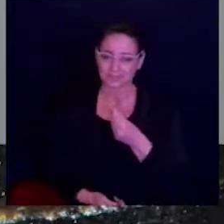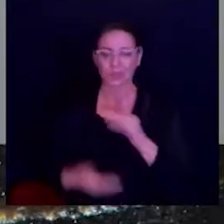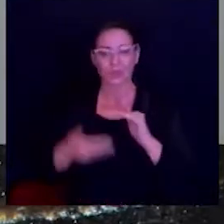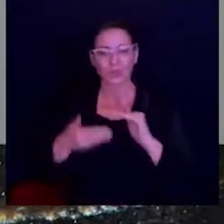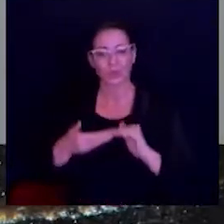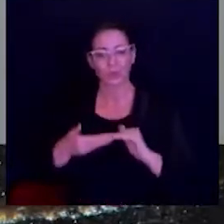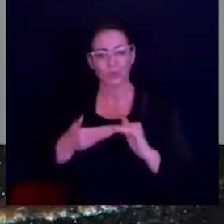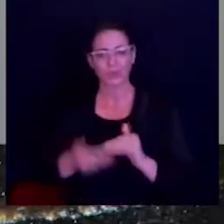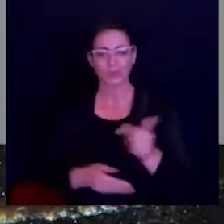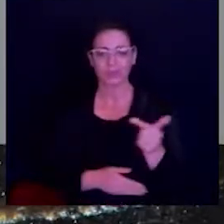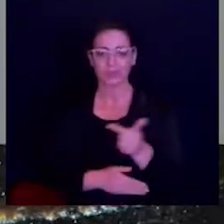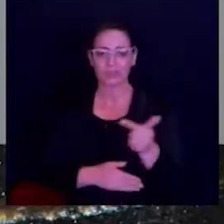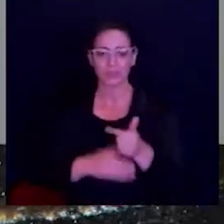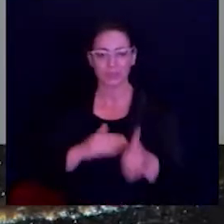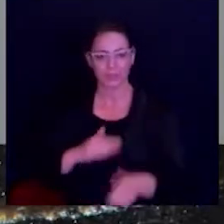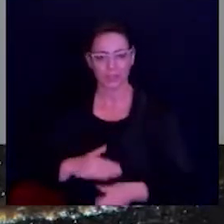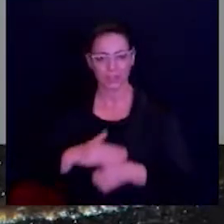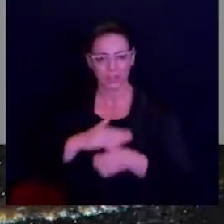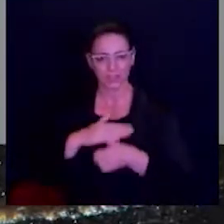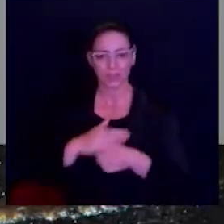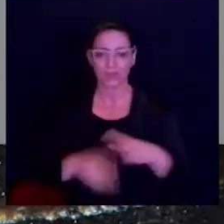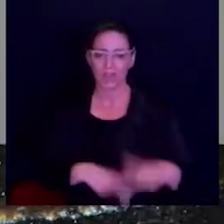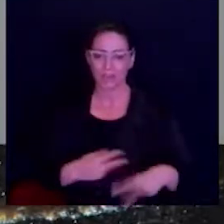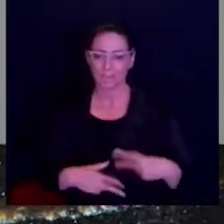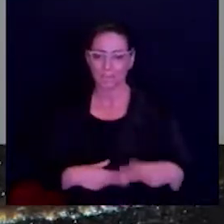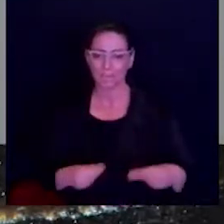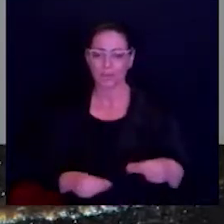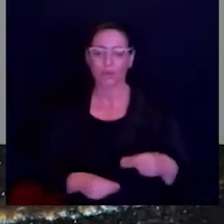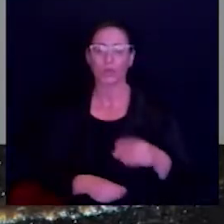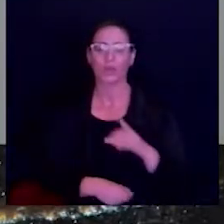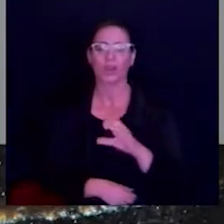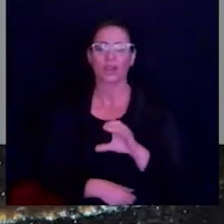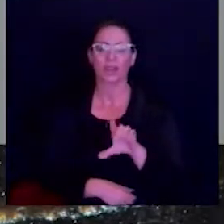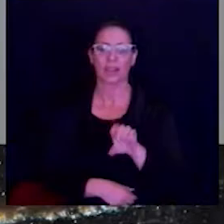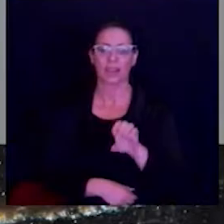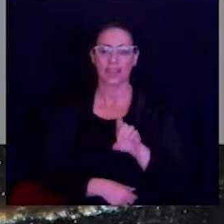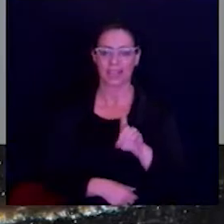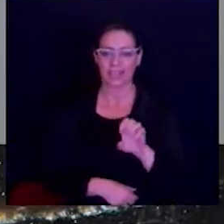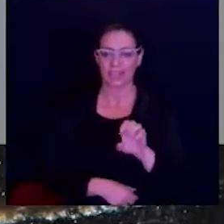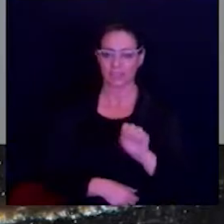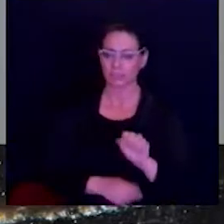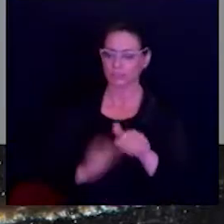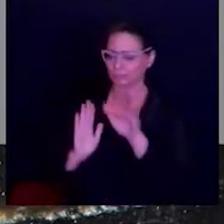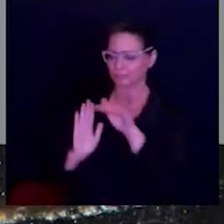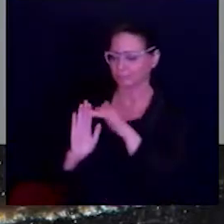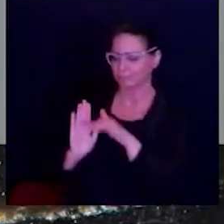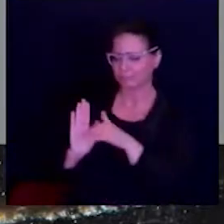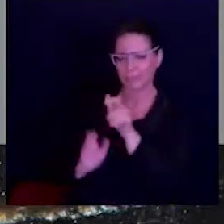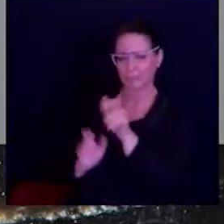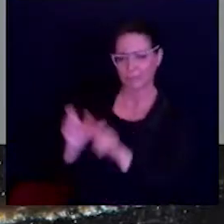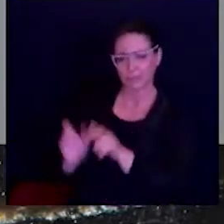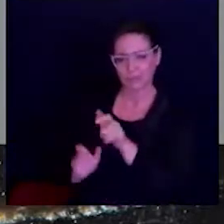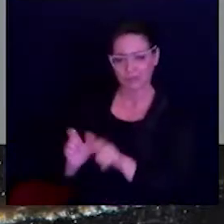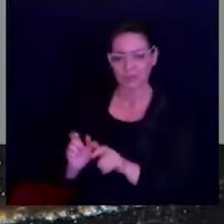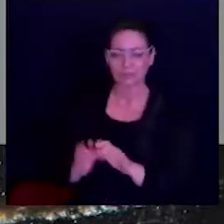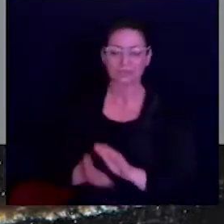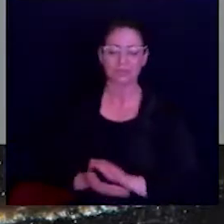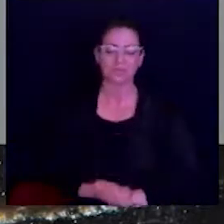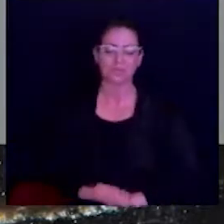cumprimento o vice-reitor irmão Clédio Antônio Casagrande e demais já nomeados pelo protocolo.